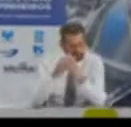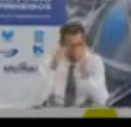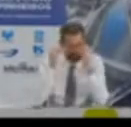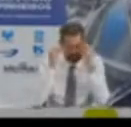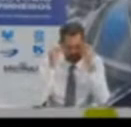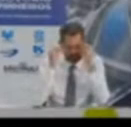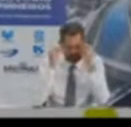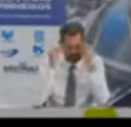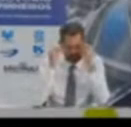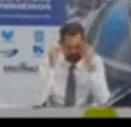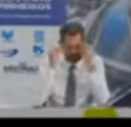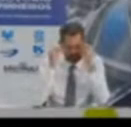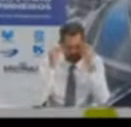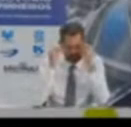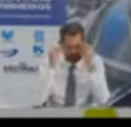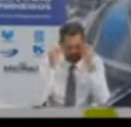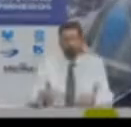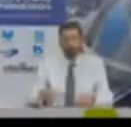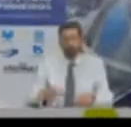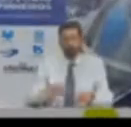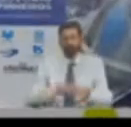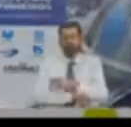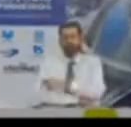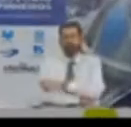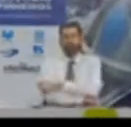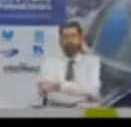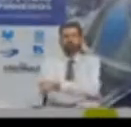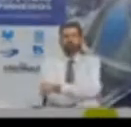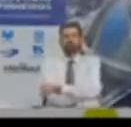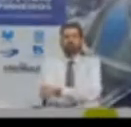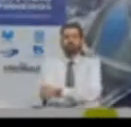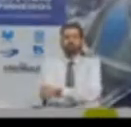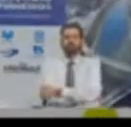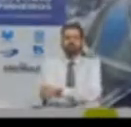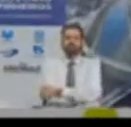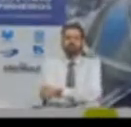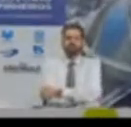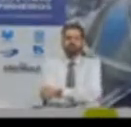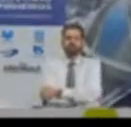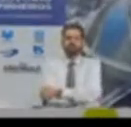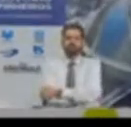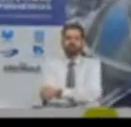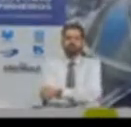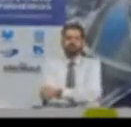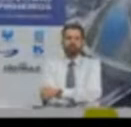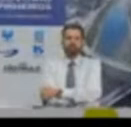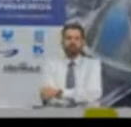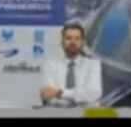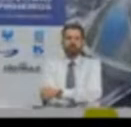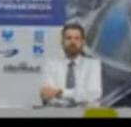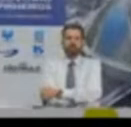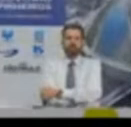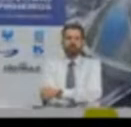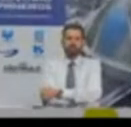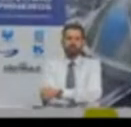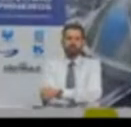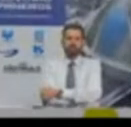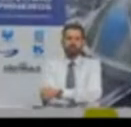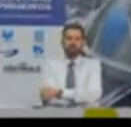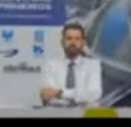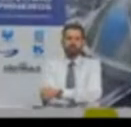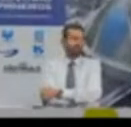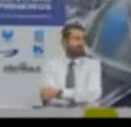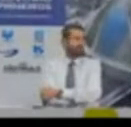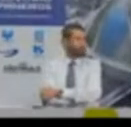Nunca aconteceu isso no Brasil. É a primeira vez. Estamos rezando para ser um sucesso, porque daí você ter